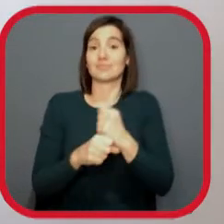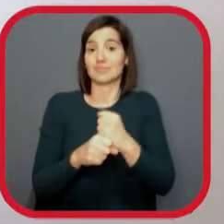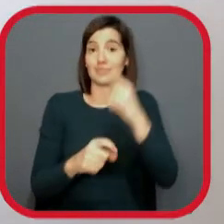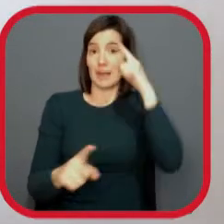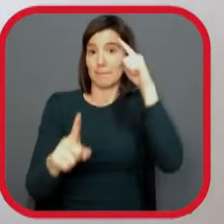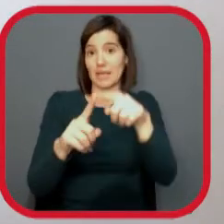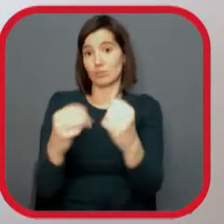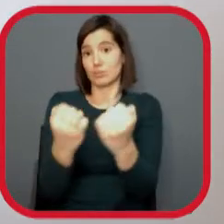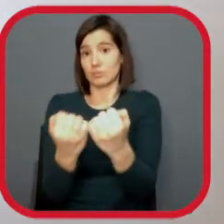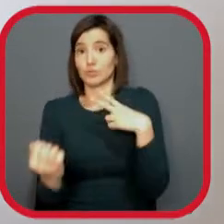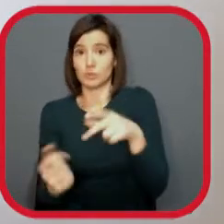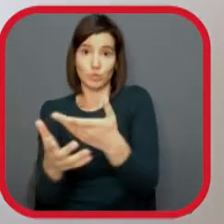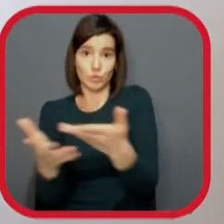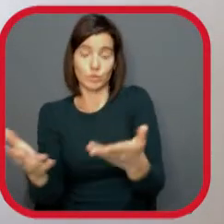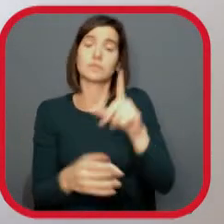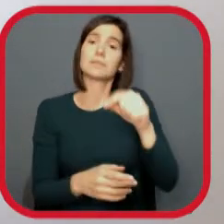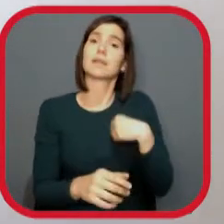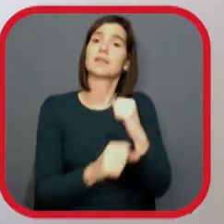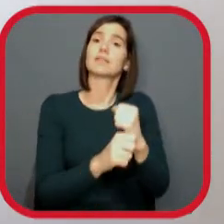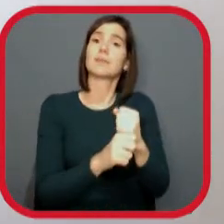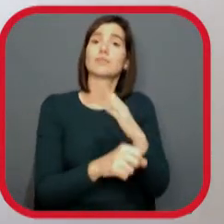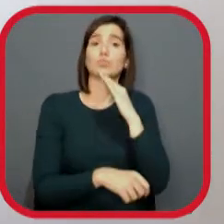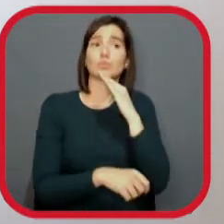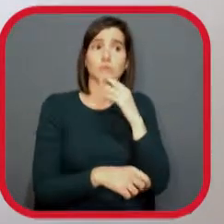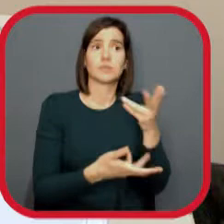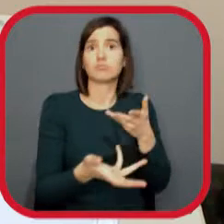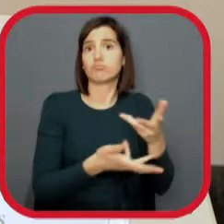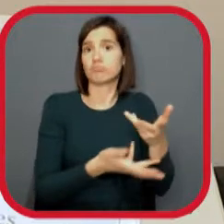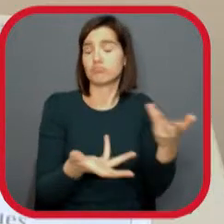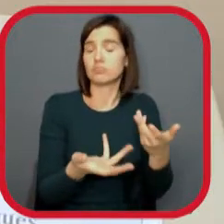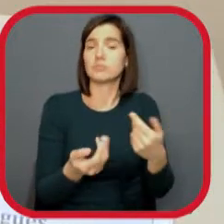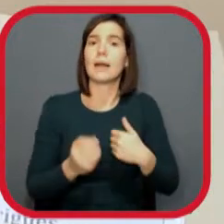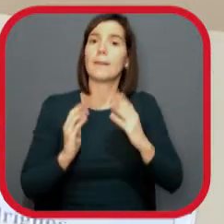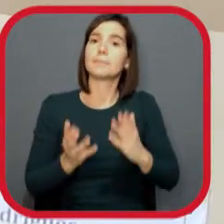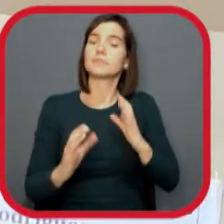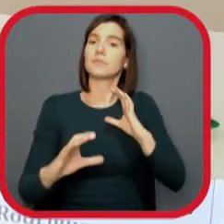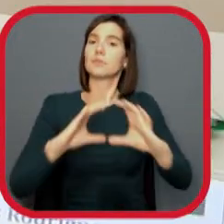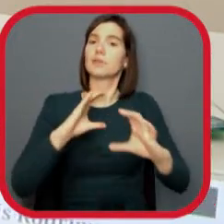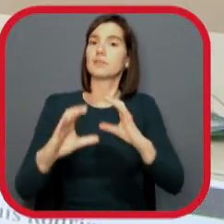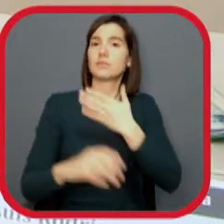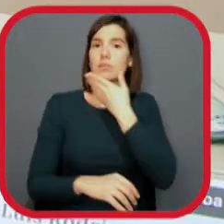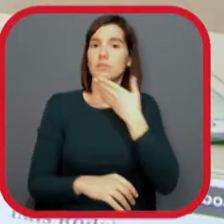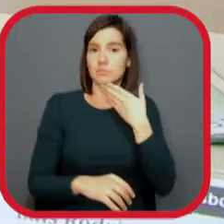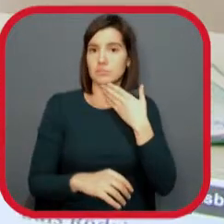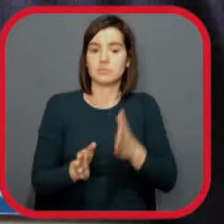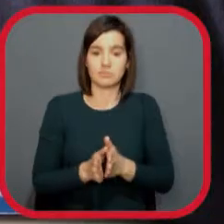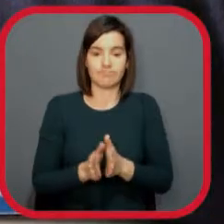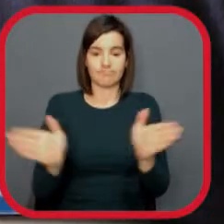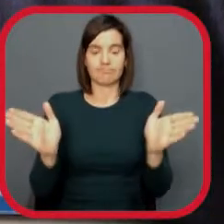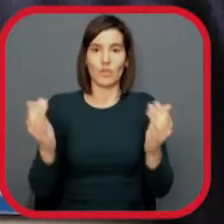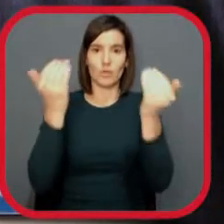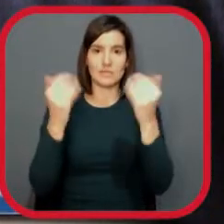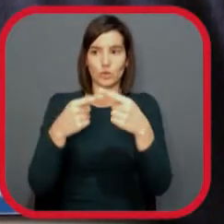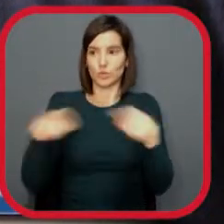trabalhamos não só para os cidadãos portugueses, nós também trabalhamos para os polícias, nós temos que ter numa comunicação dois